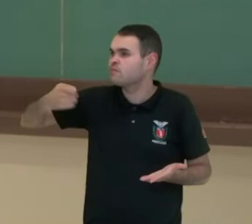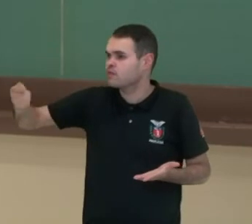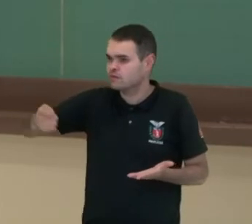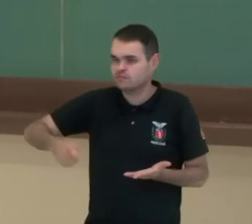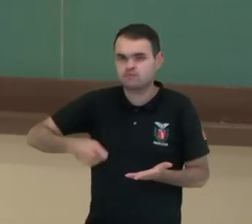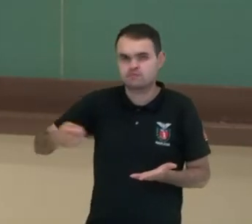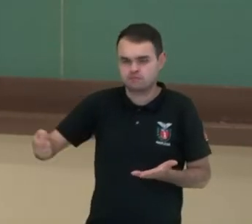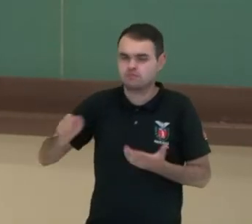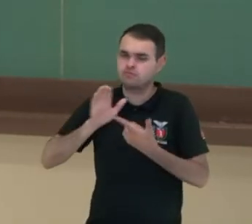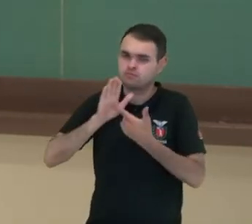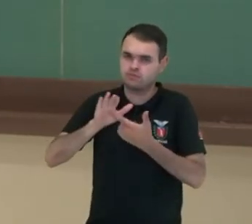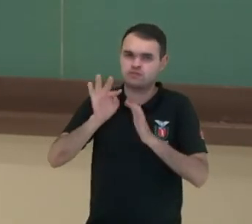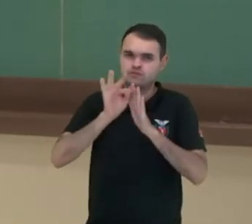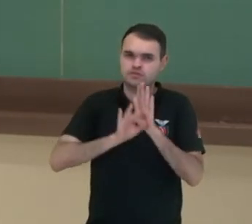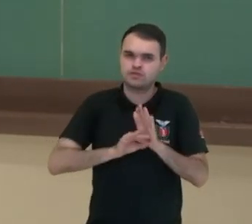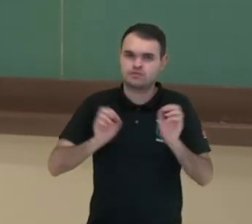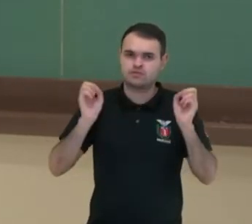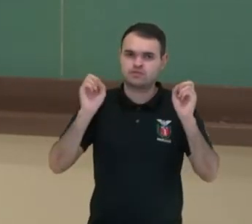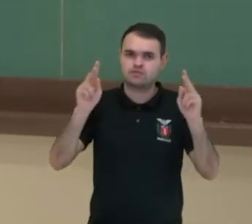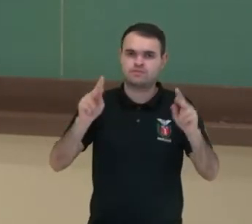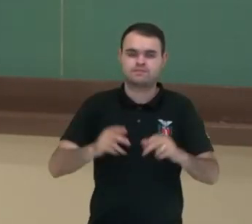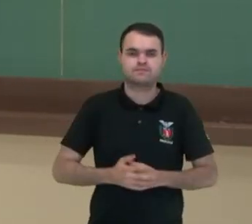texto dá a entender, certo?